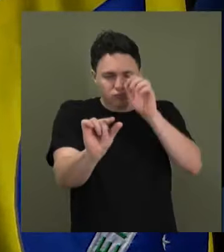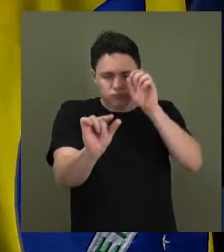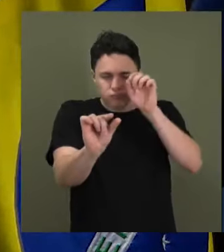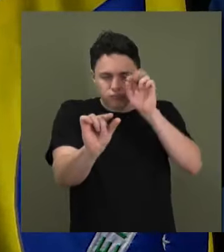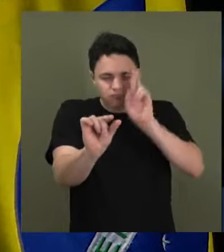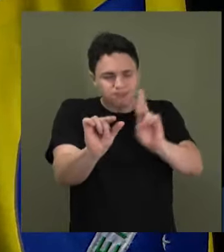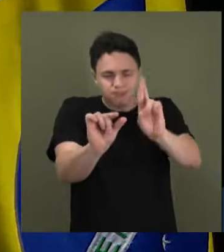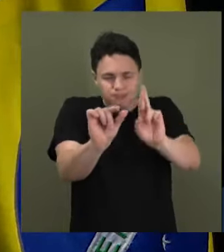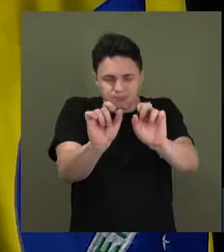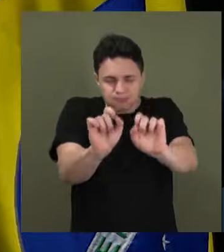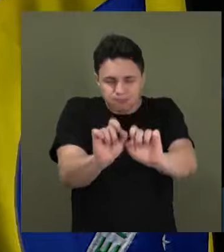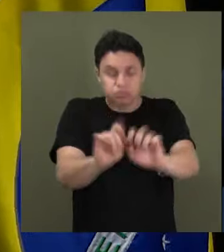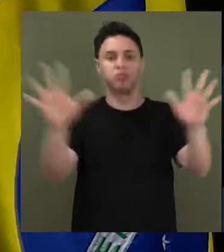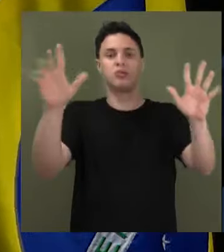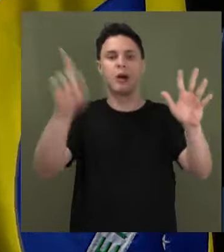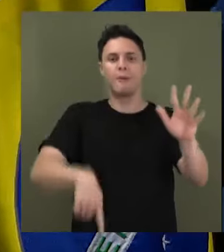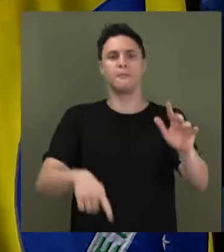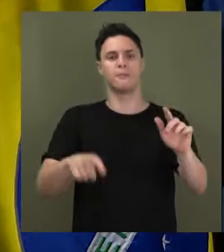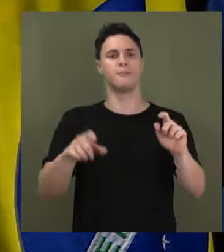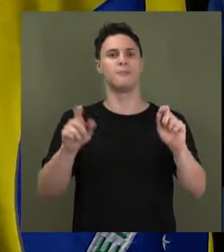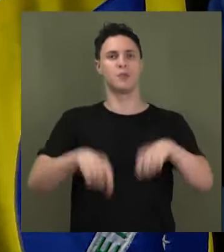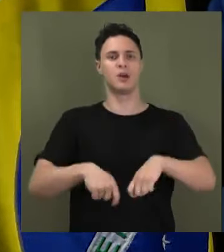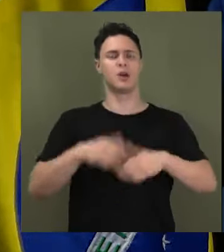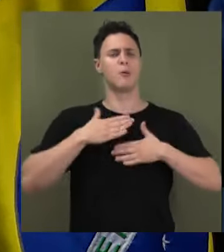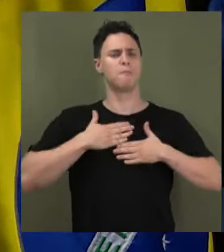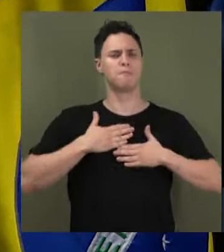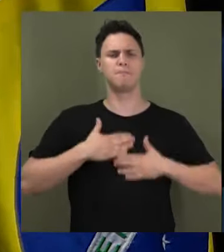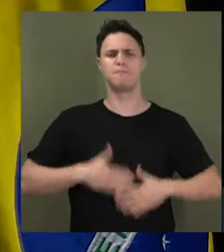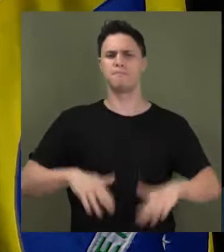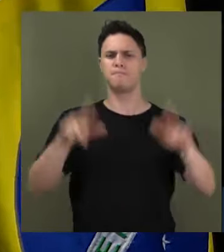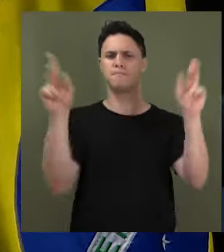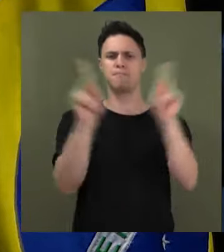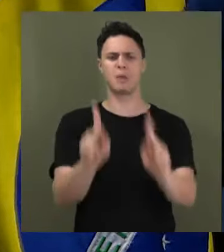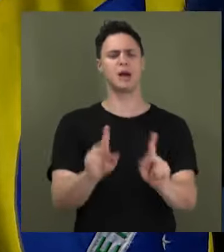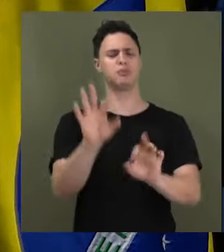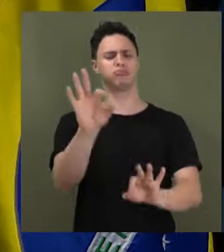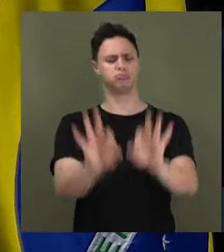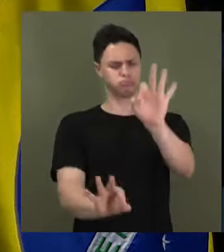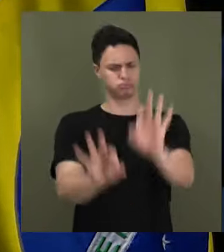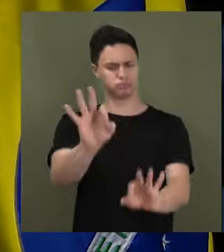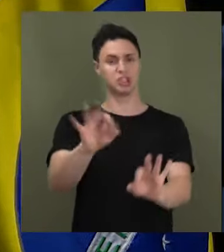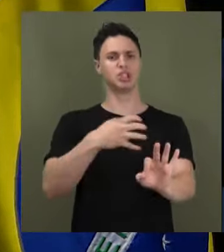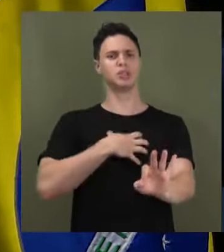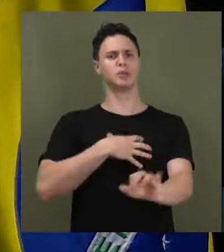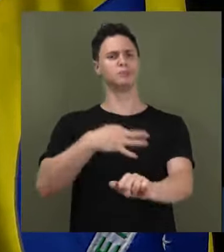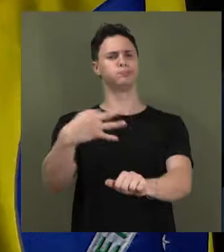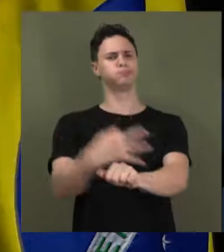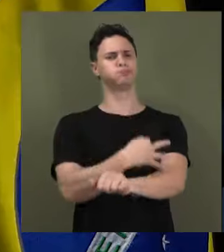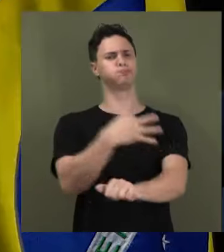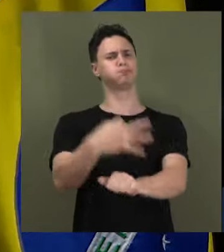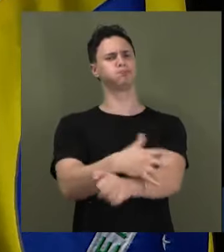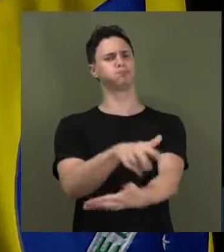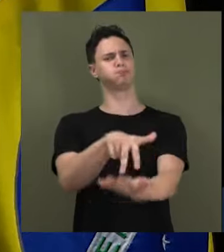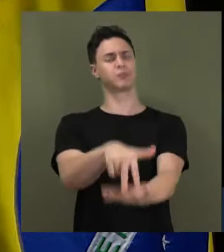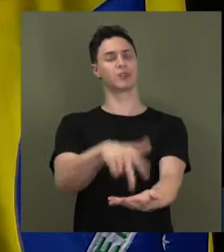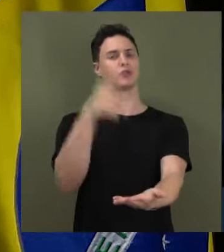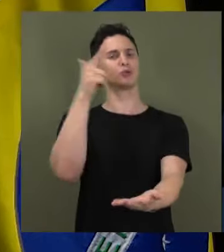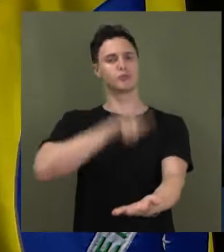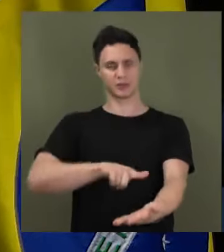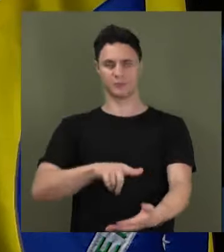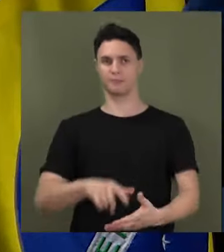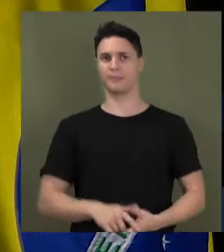de uma forma pacífica, de uma forma ordeira, resiliente, que nós vamos conquistar essa